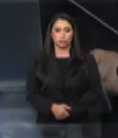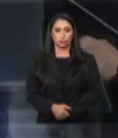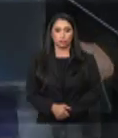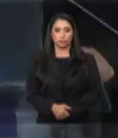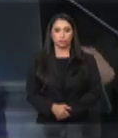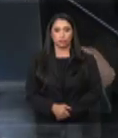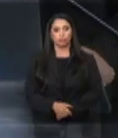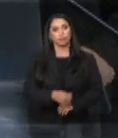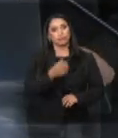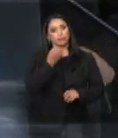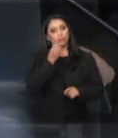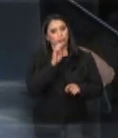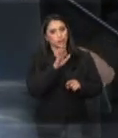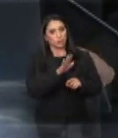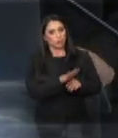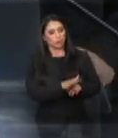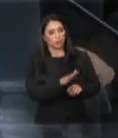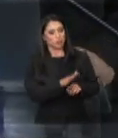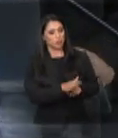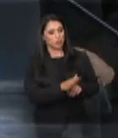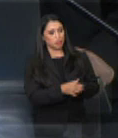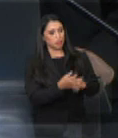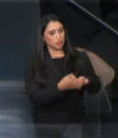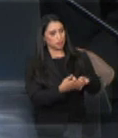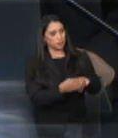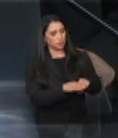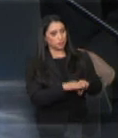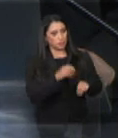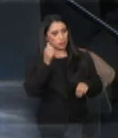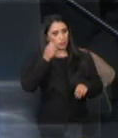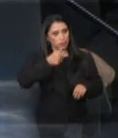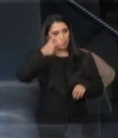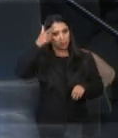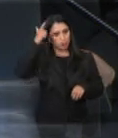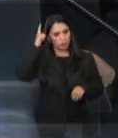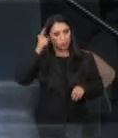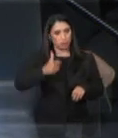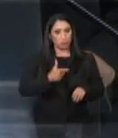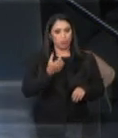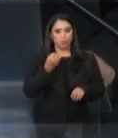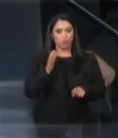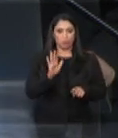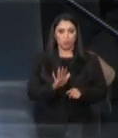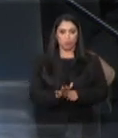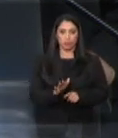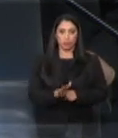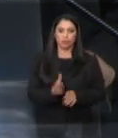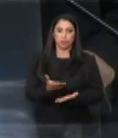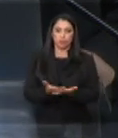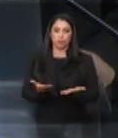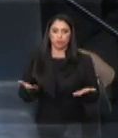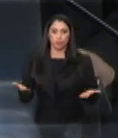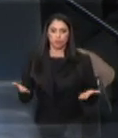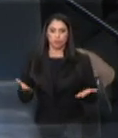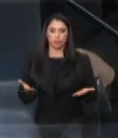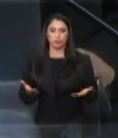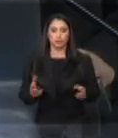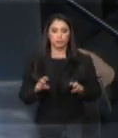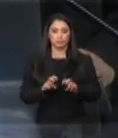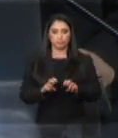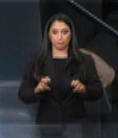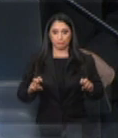Boa tarde excelentíssimo Ministro Alexandre Moraes Boa tarde a todos que compõem aqui a mesa